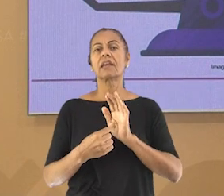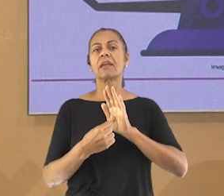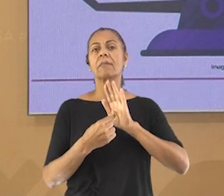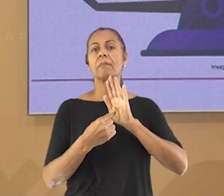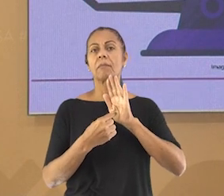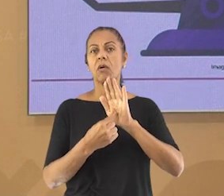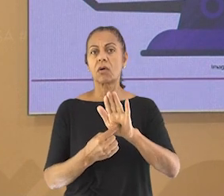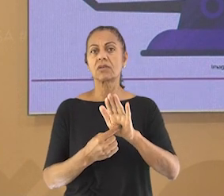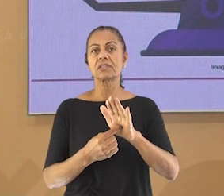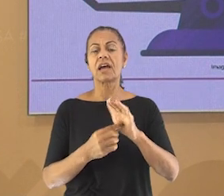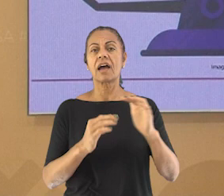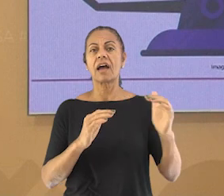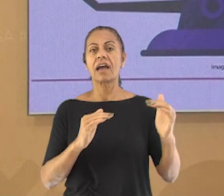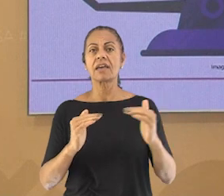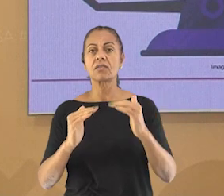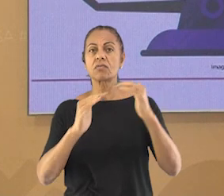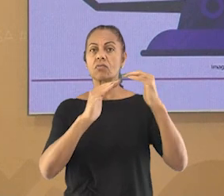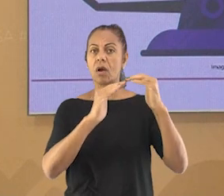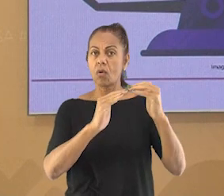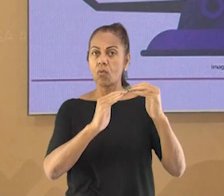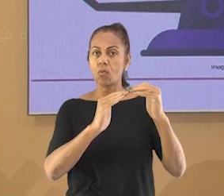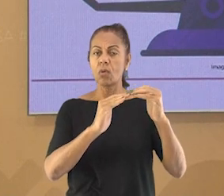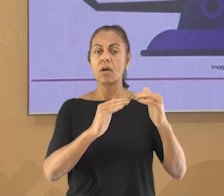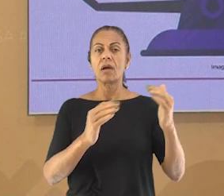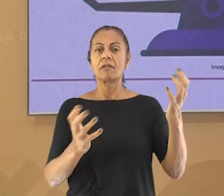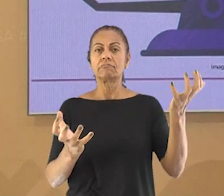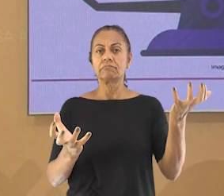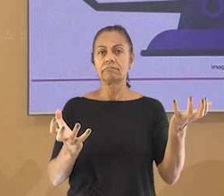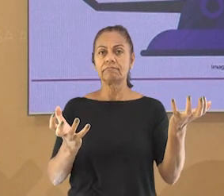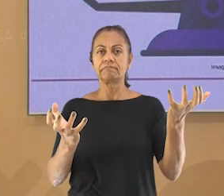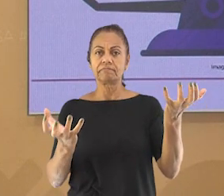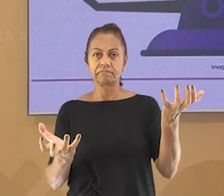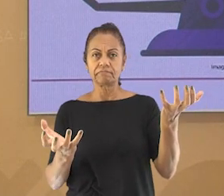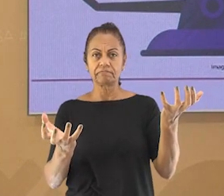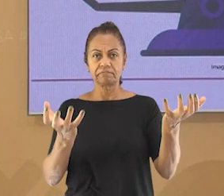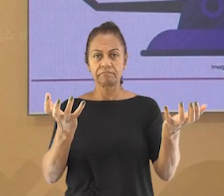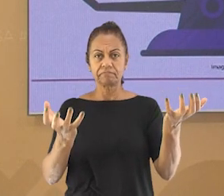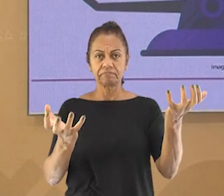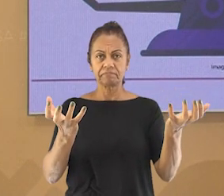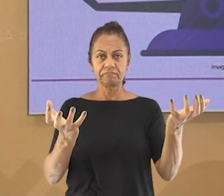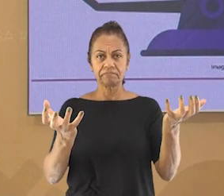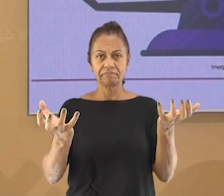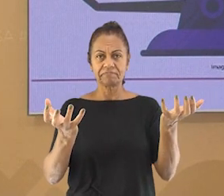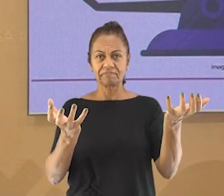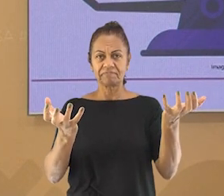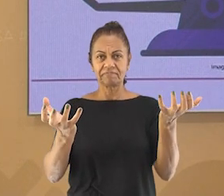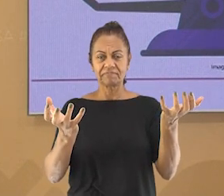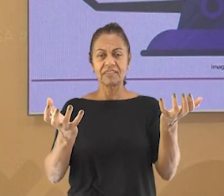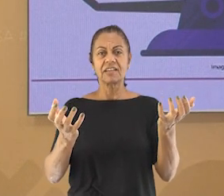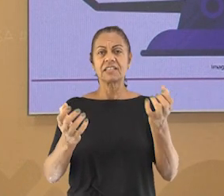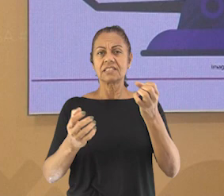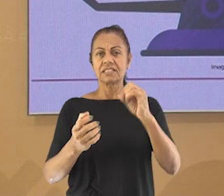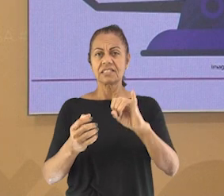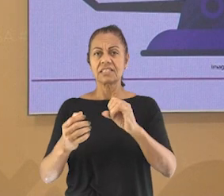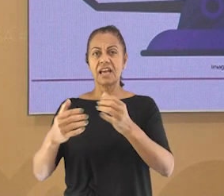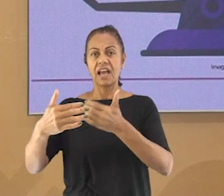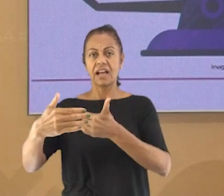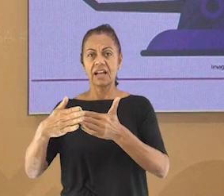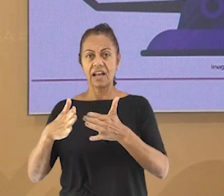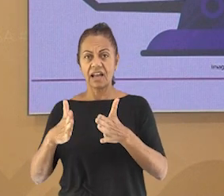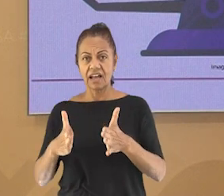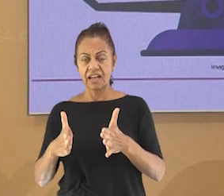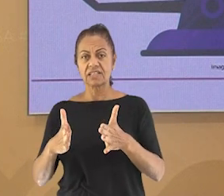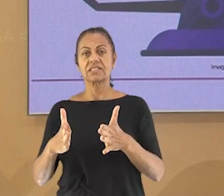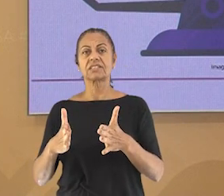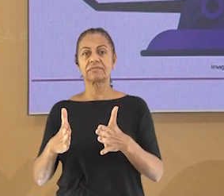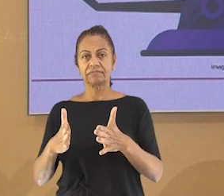de indicar a igualdade entre dois lados de uma expressão. Então, quando falamos que a